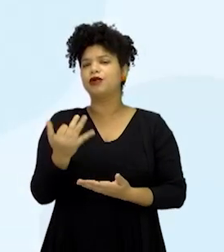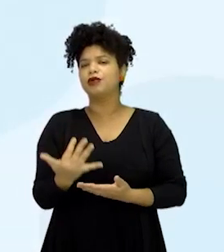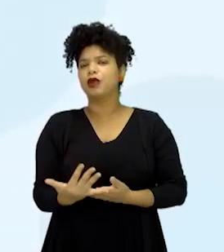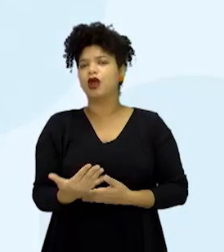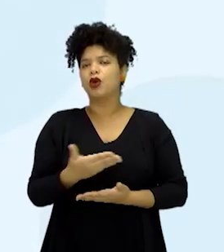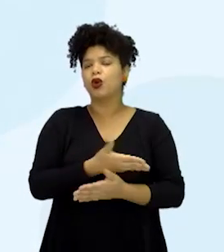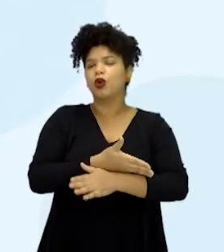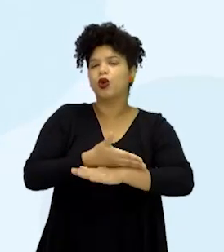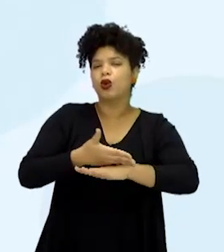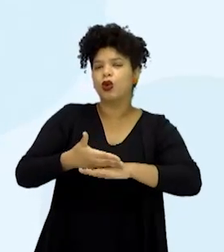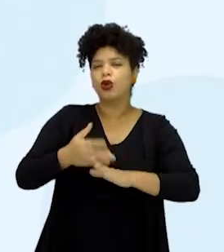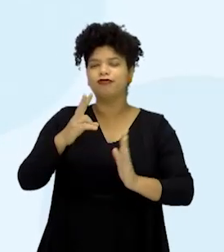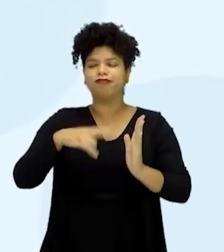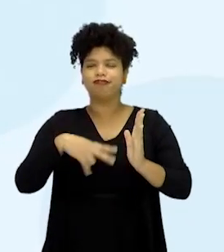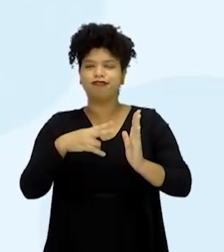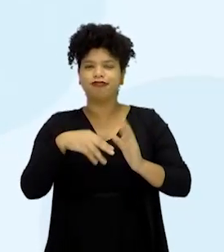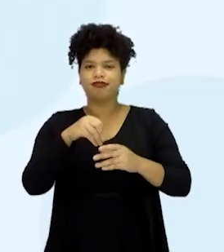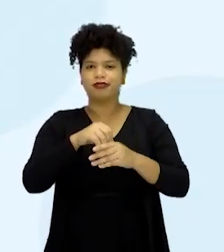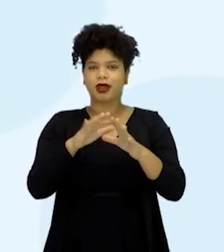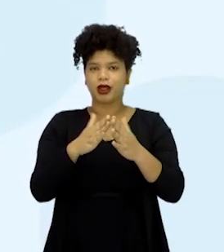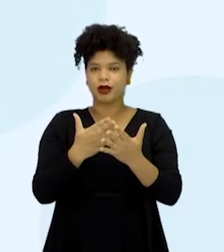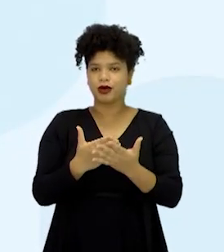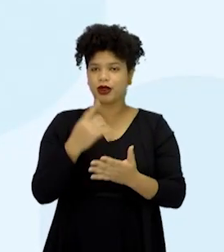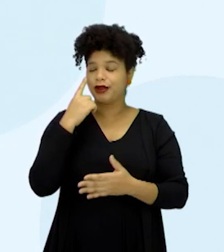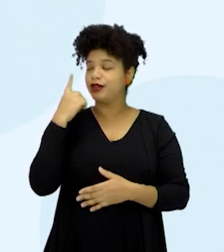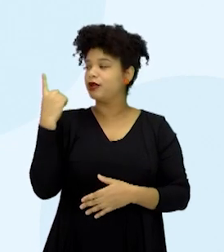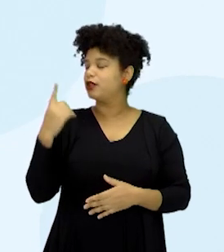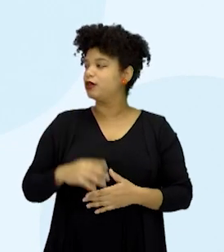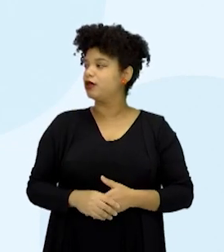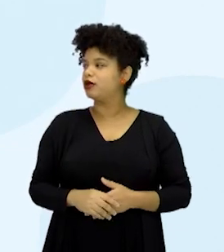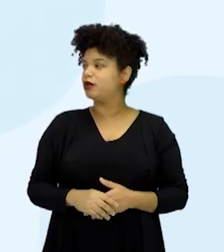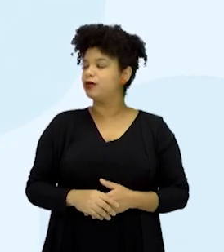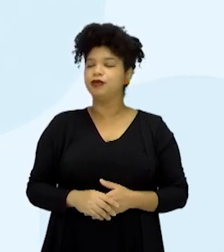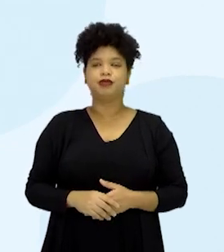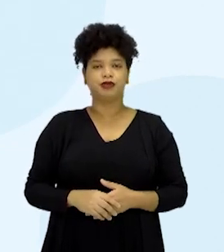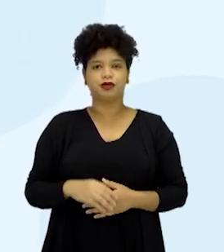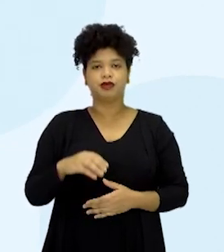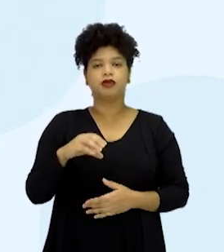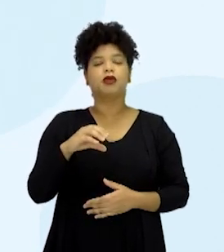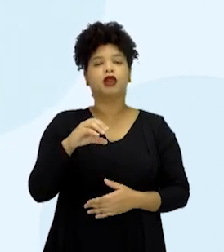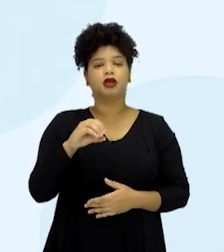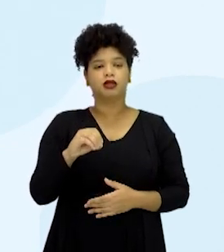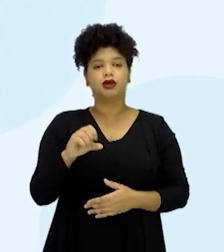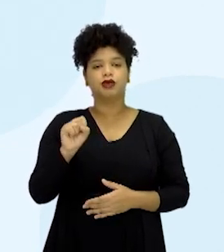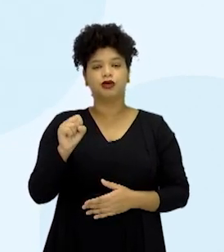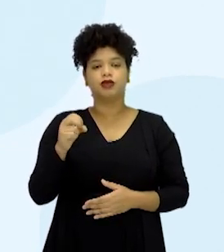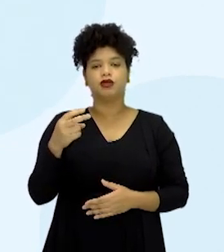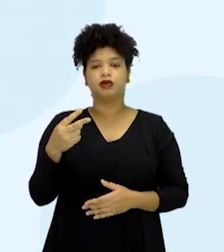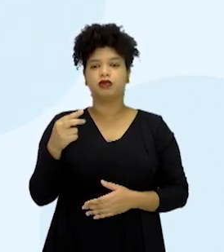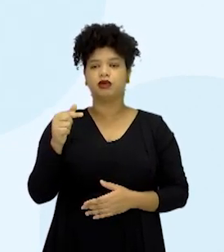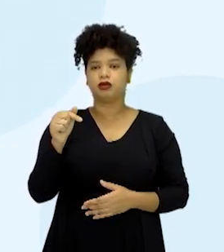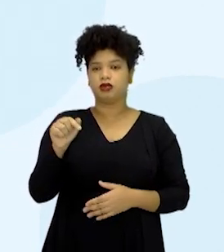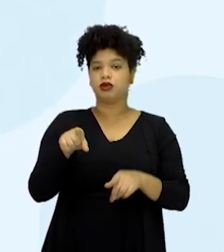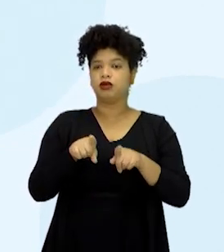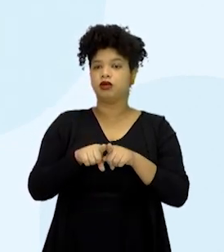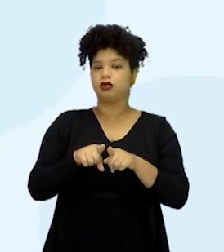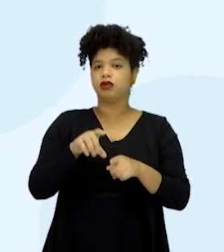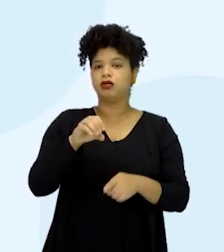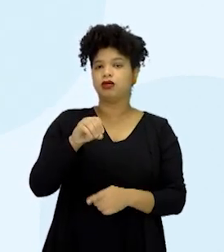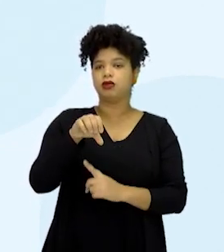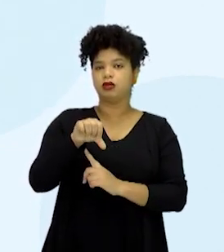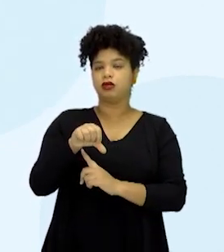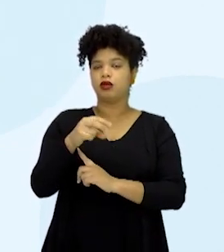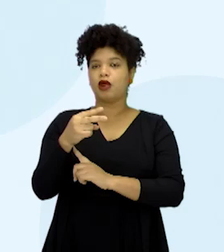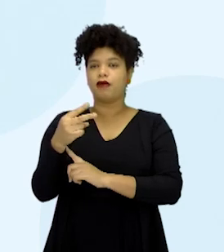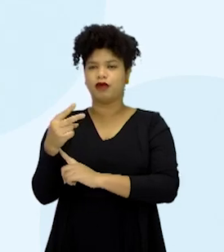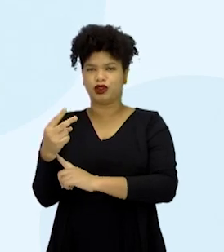Minha Escola. As habilidades que a gente vai trabalhar hoje são a 0827 e a 0922, que trata-se de